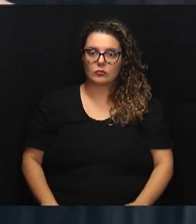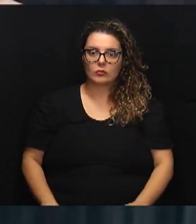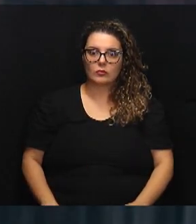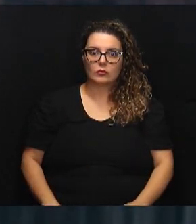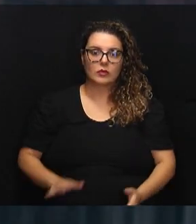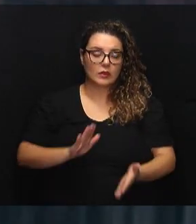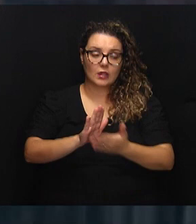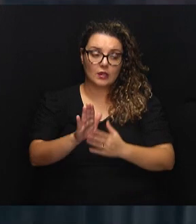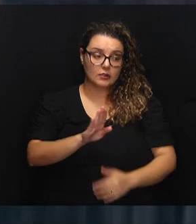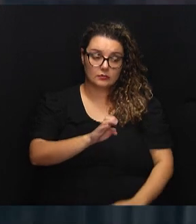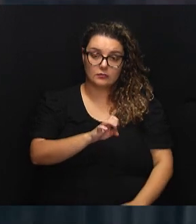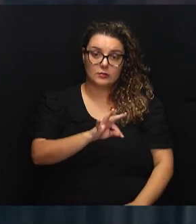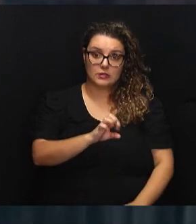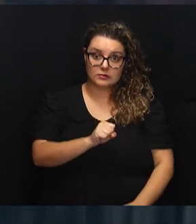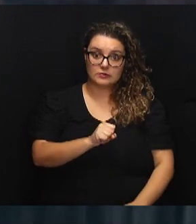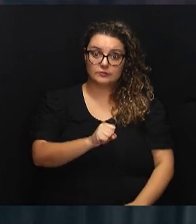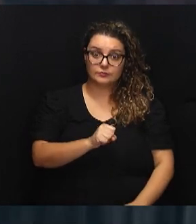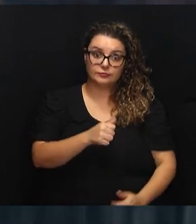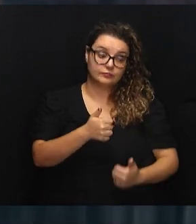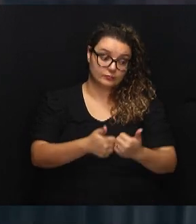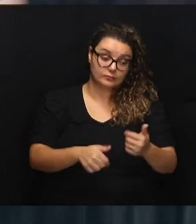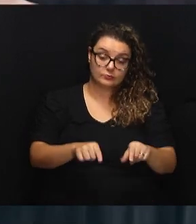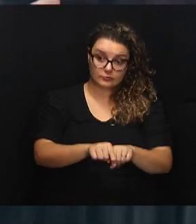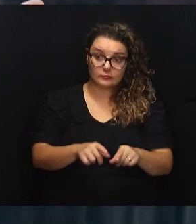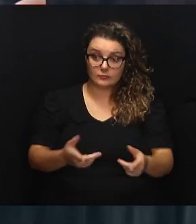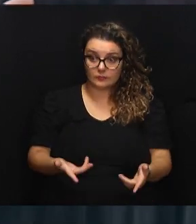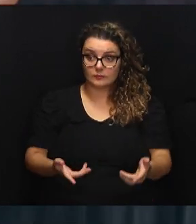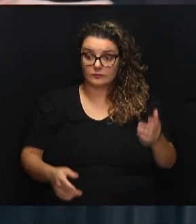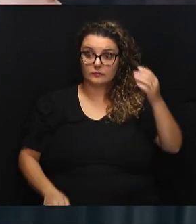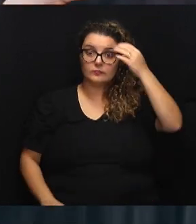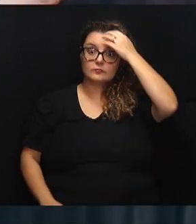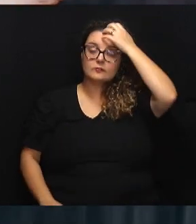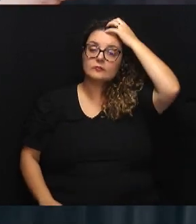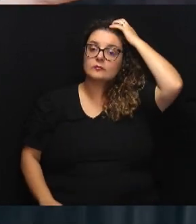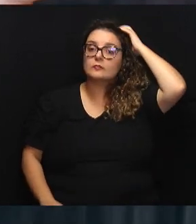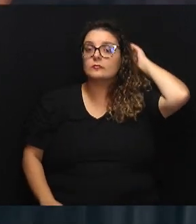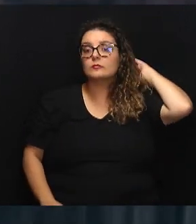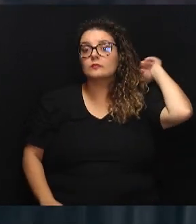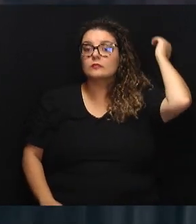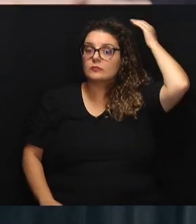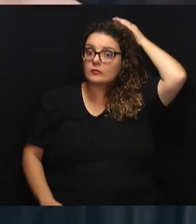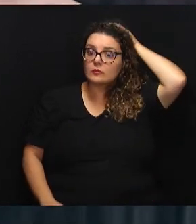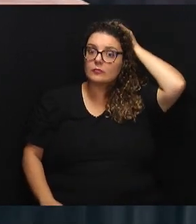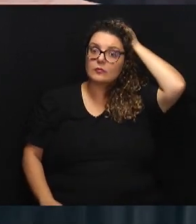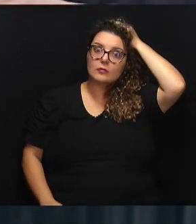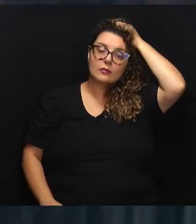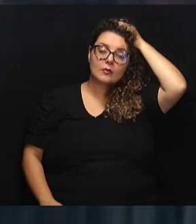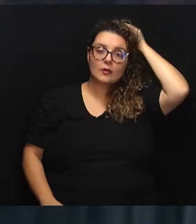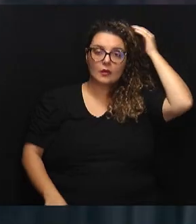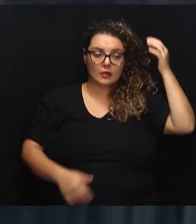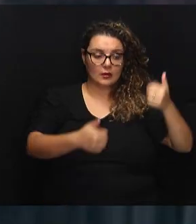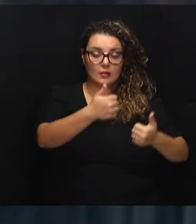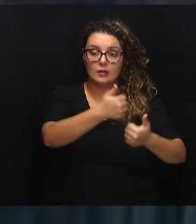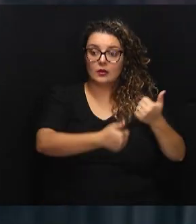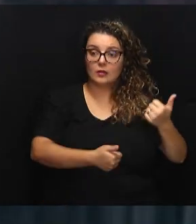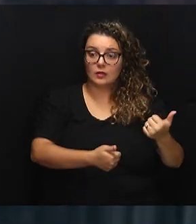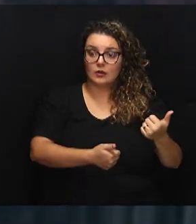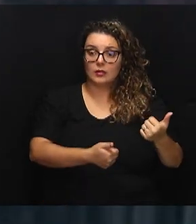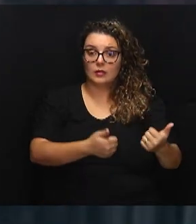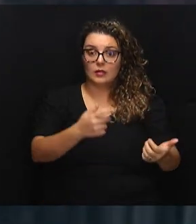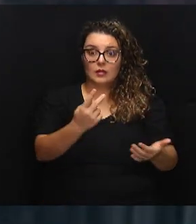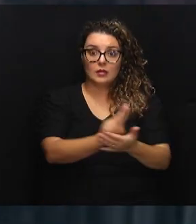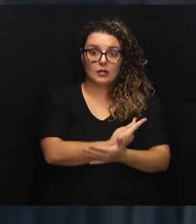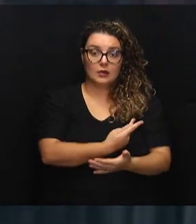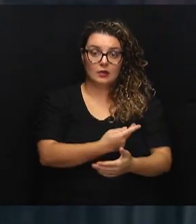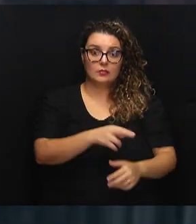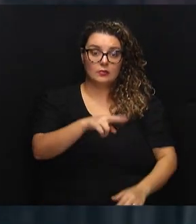e o futebol também. Tem aquele jogo que acontece um lance errado, fala assim: "Ah, atrapalhou por causa de bet". A